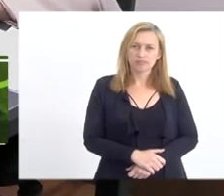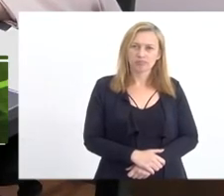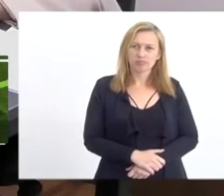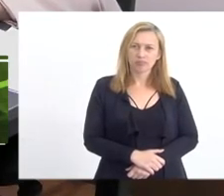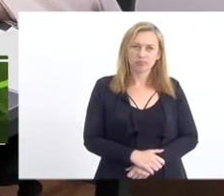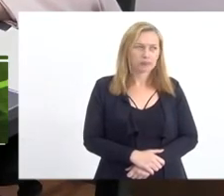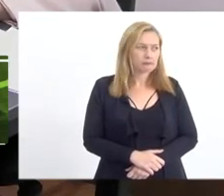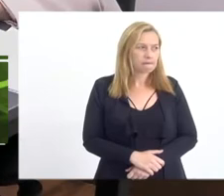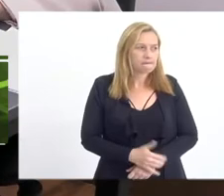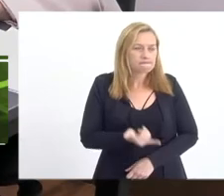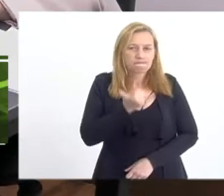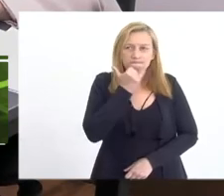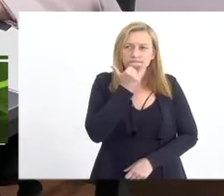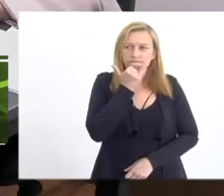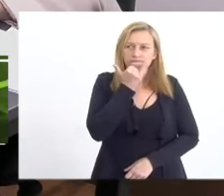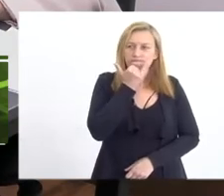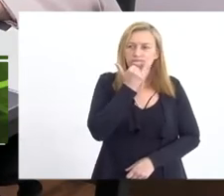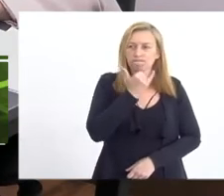Oi, perdão.